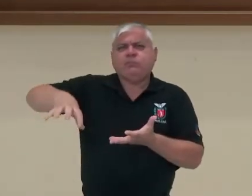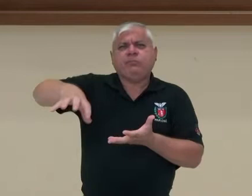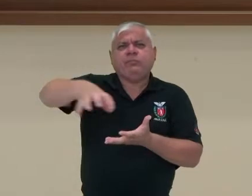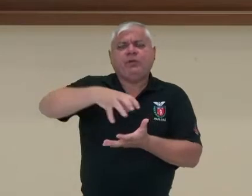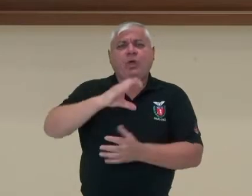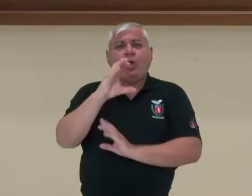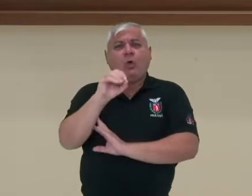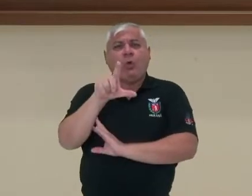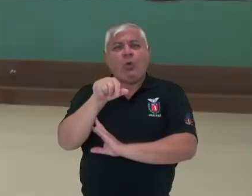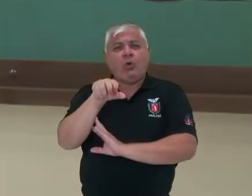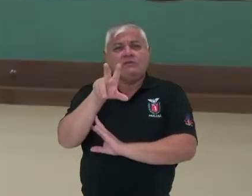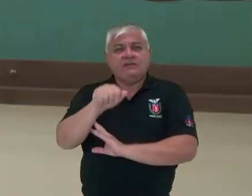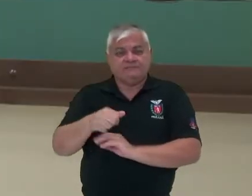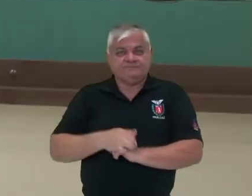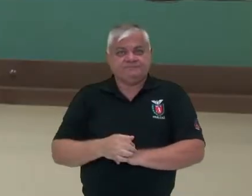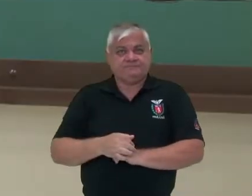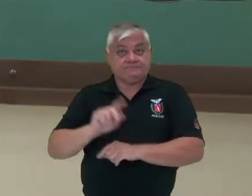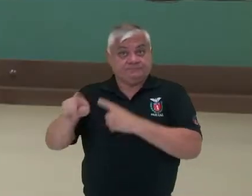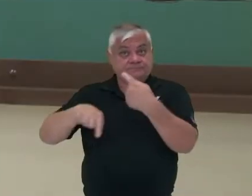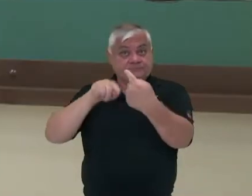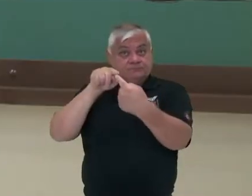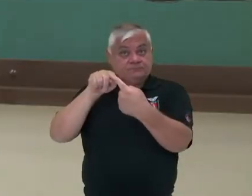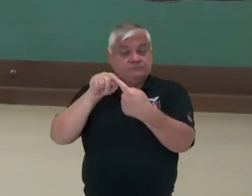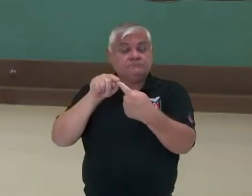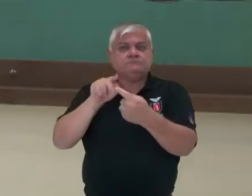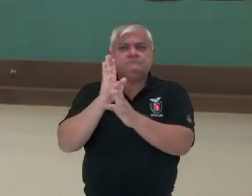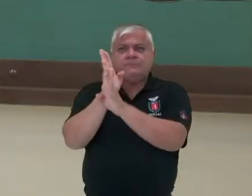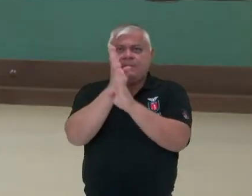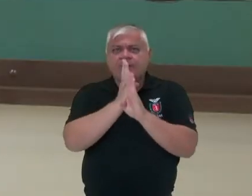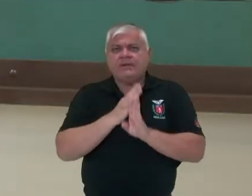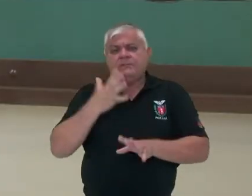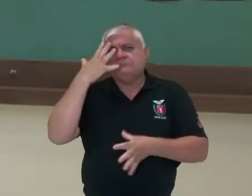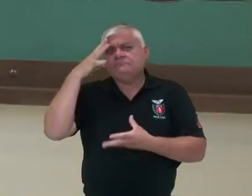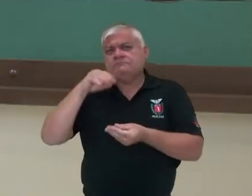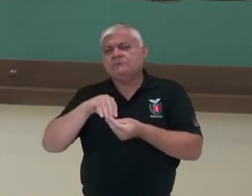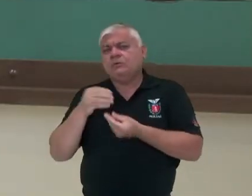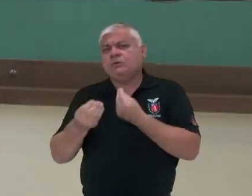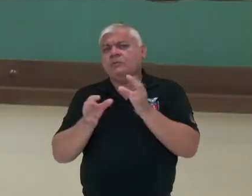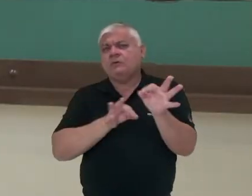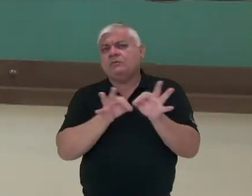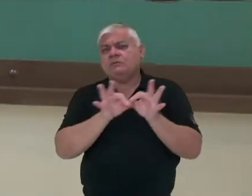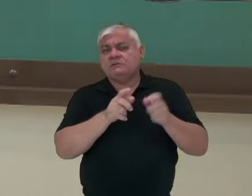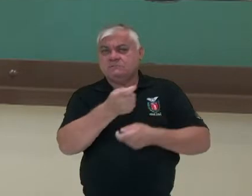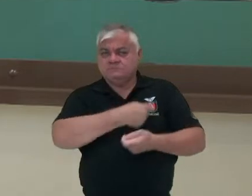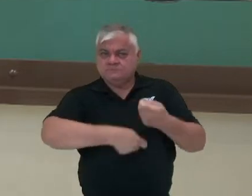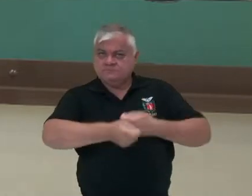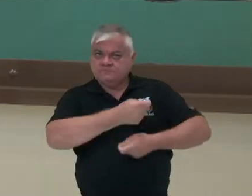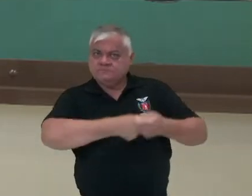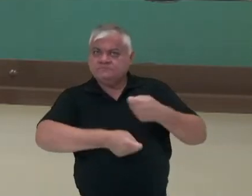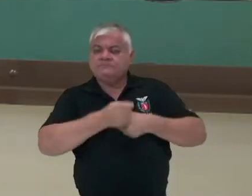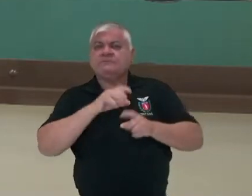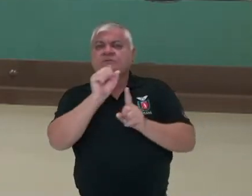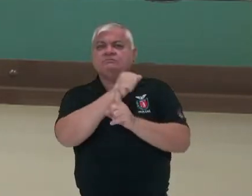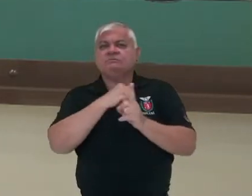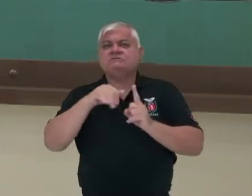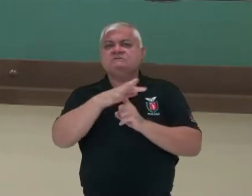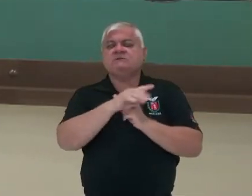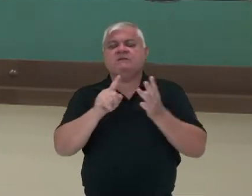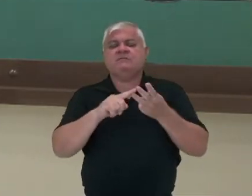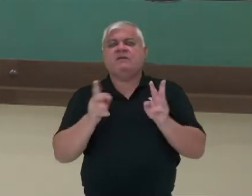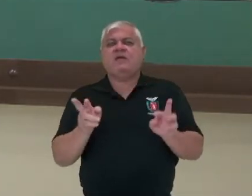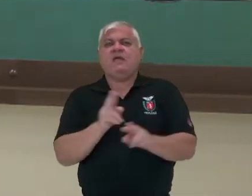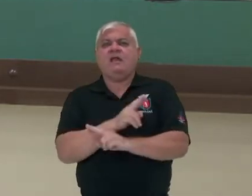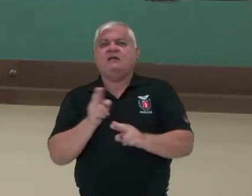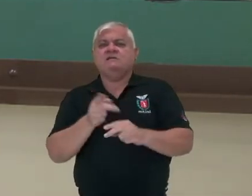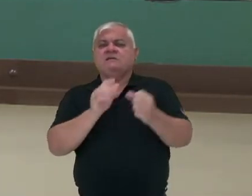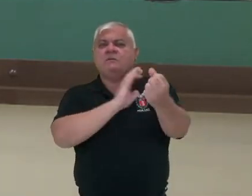objetivo então dessa aula? Identificar e compreender a organização administrativa, social e as relações